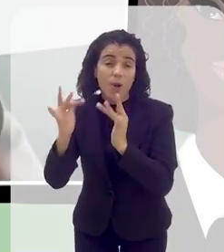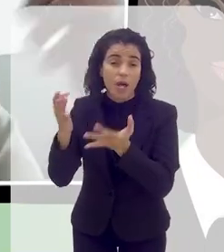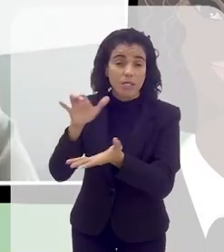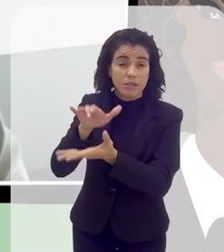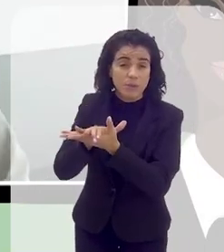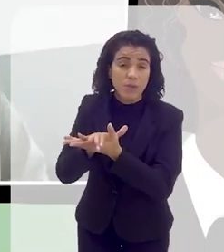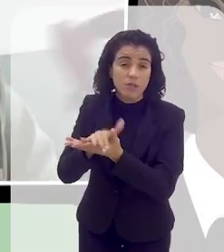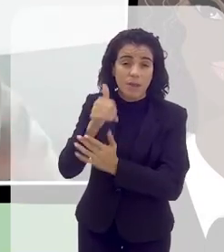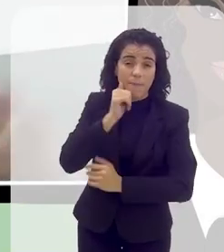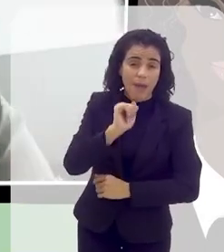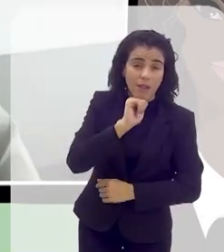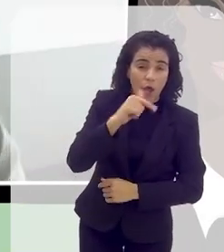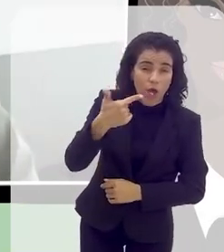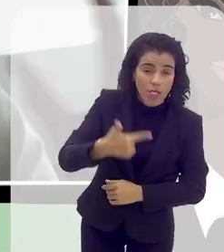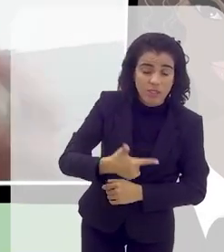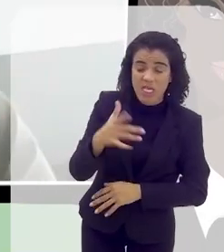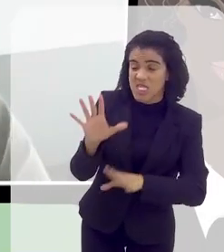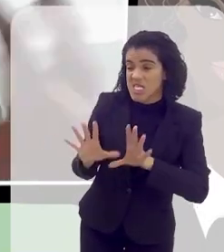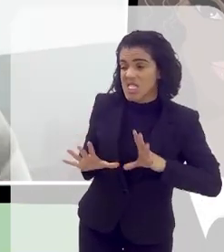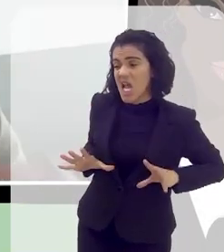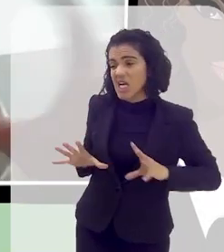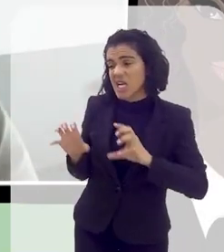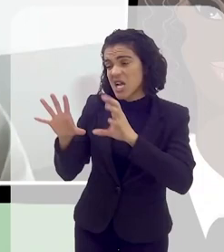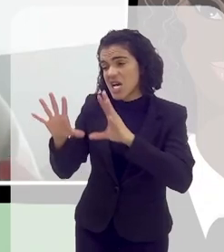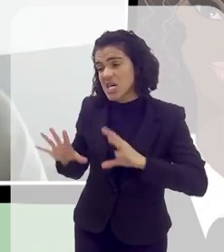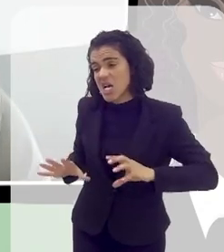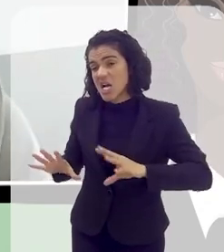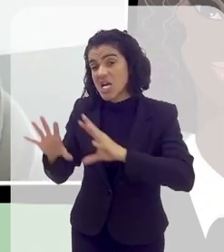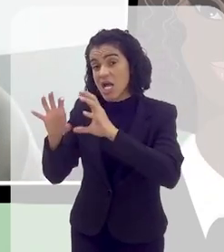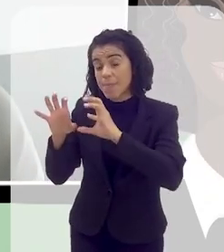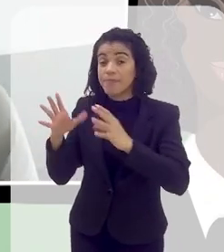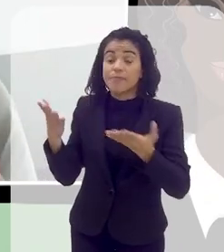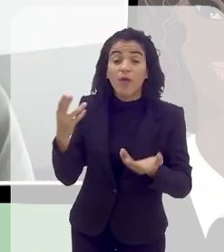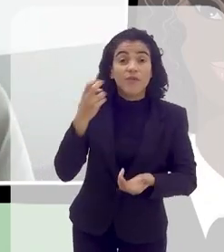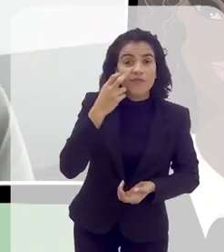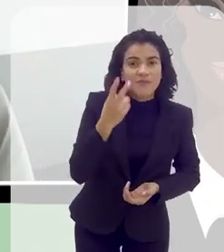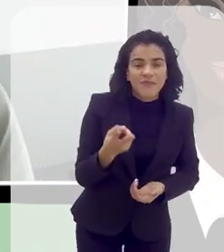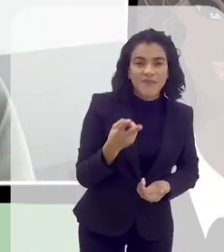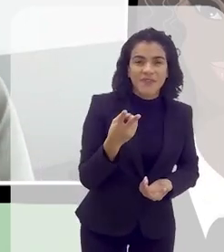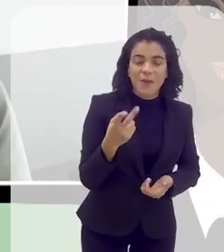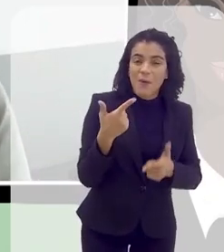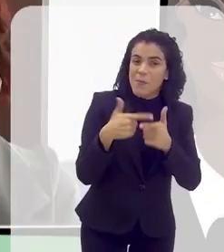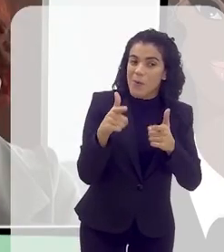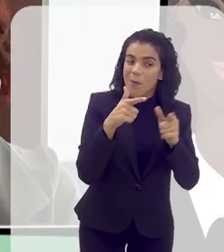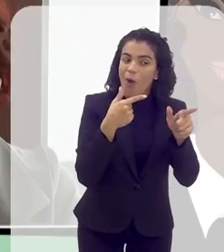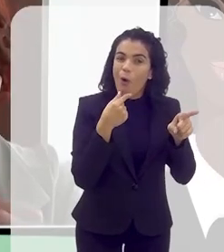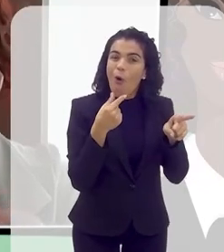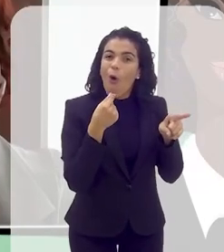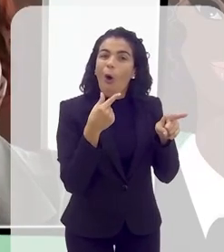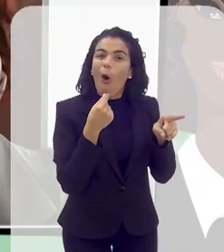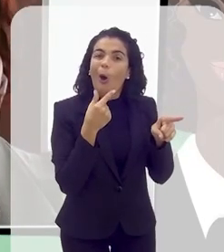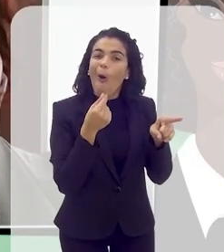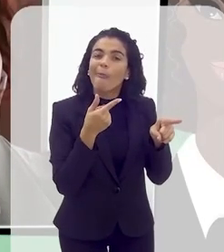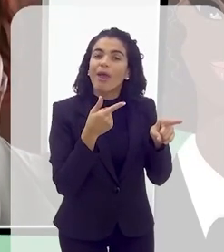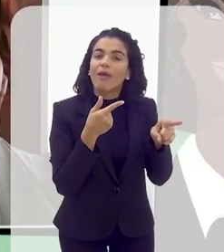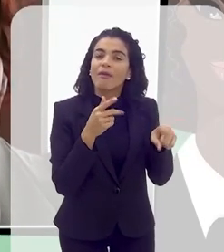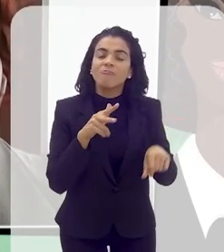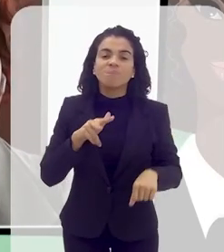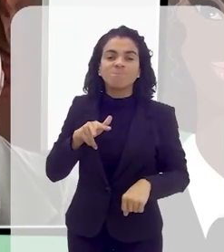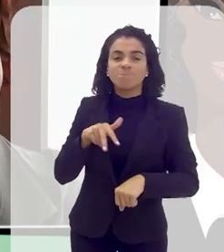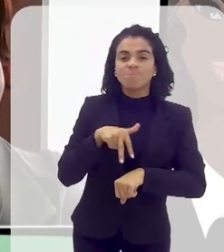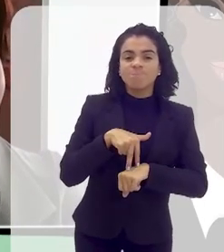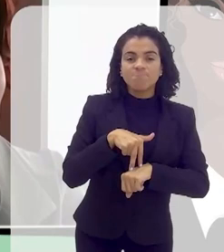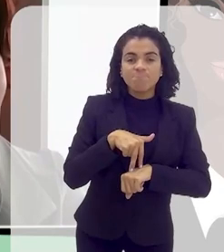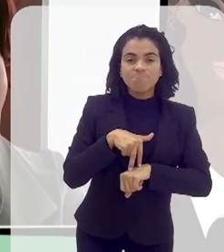namorada, esposa, madrasta desse homem. Então, veja, o problema é o homem ocupar o lugar